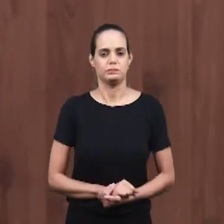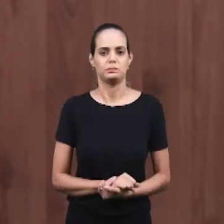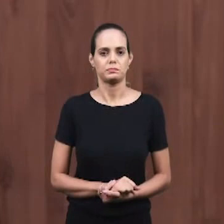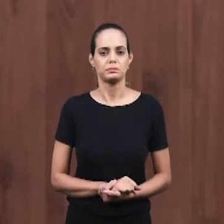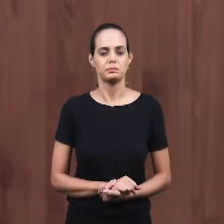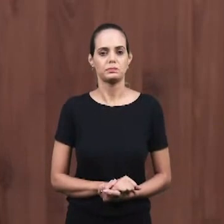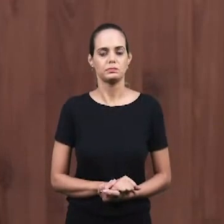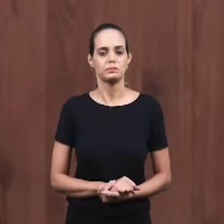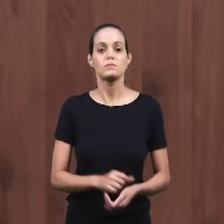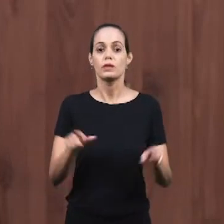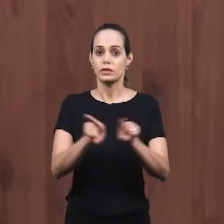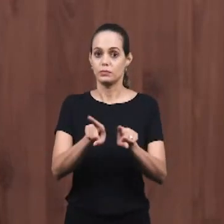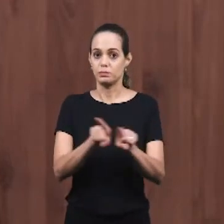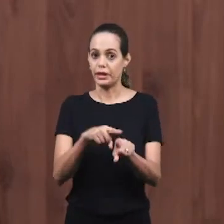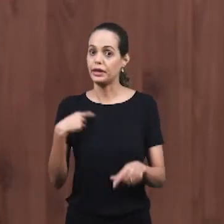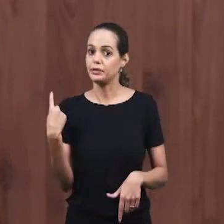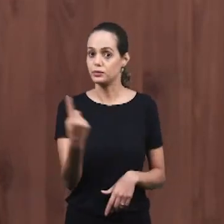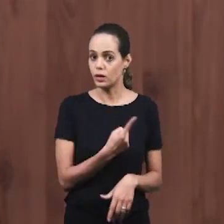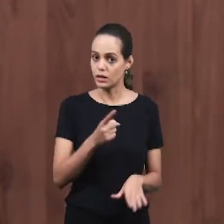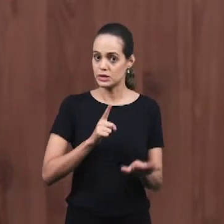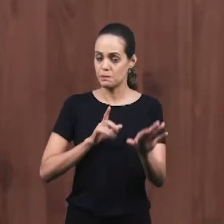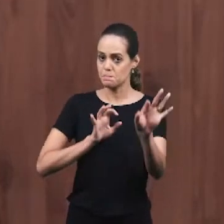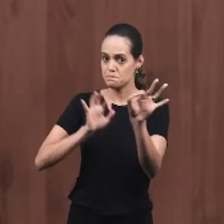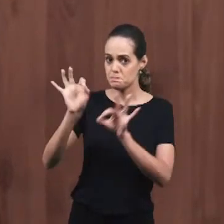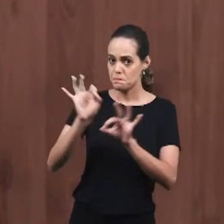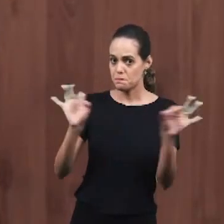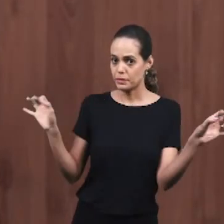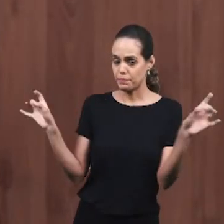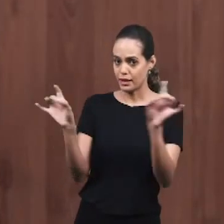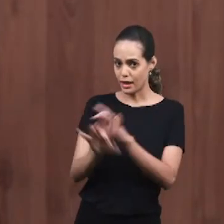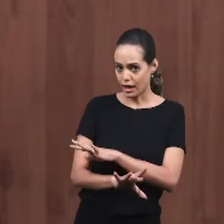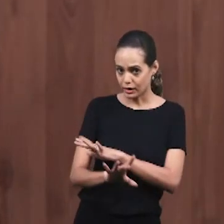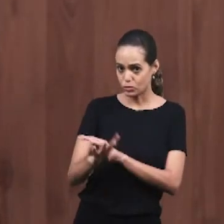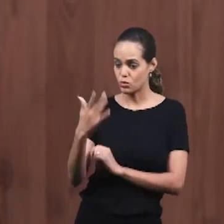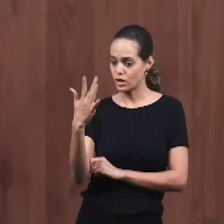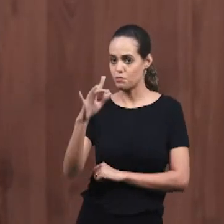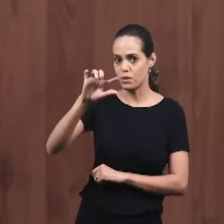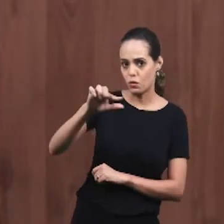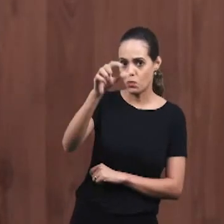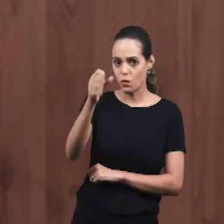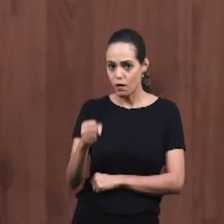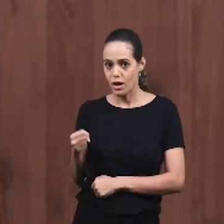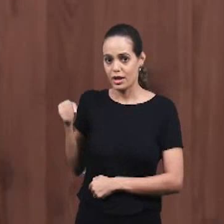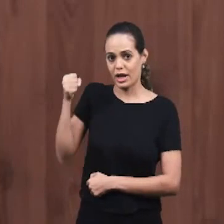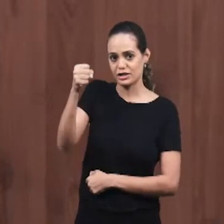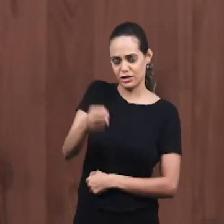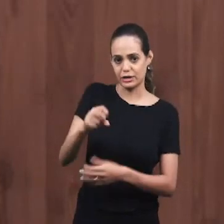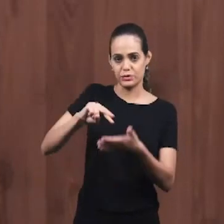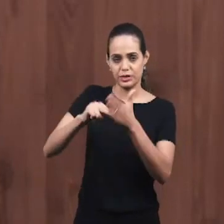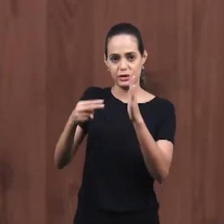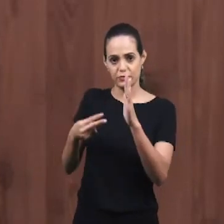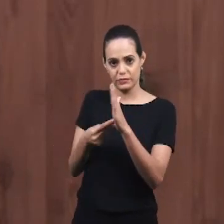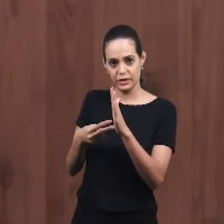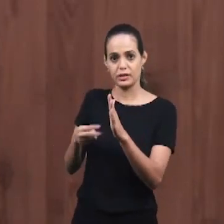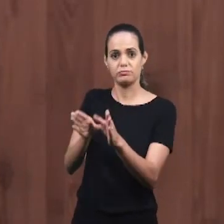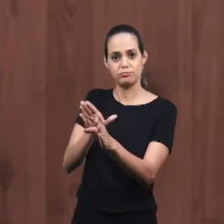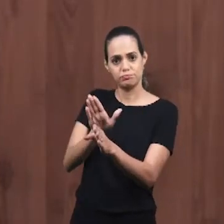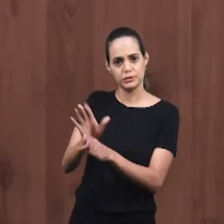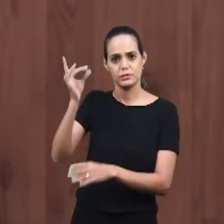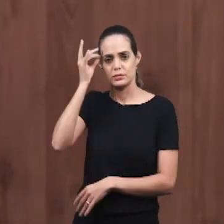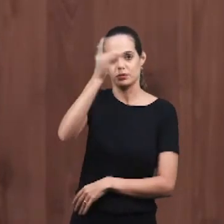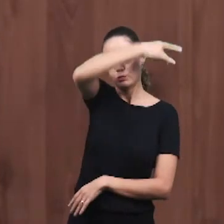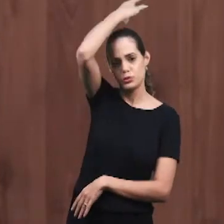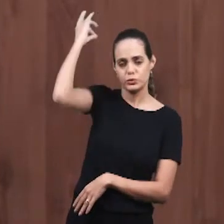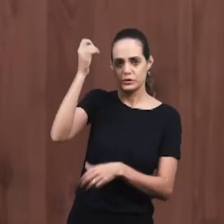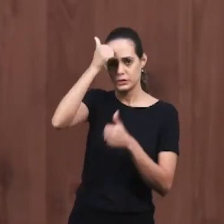resposta a esta pergunta. Também devemos estar preparados com o nosso cajado na mão, que é a direção do Espírito